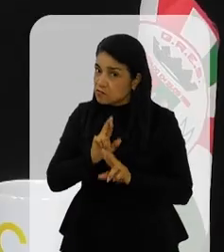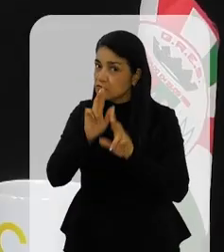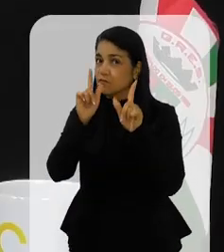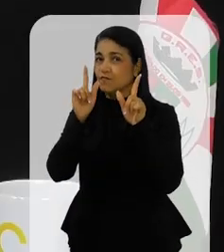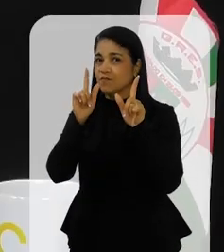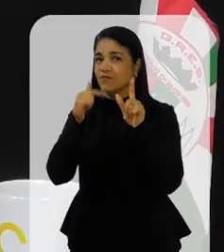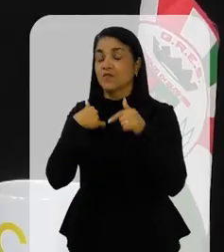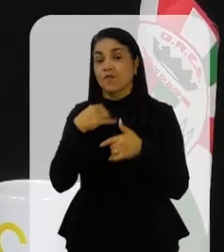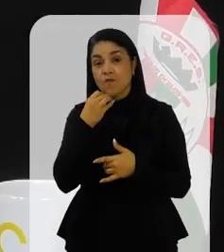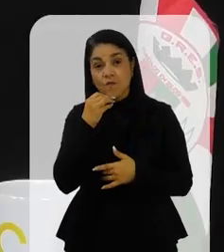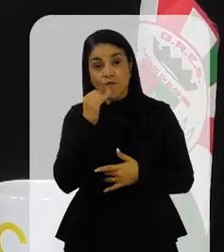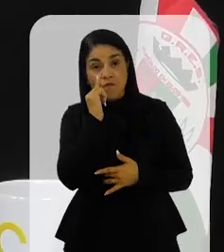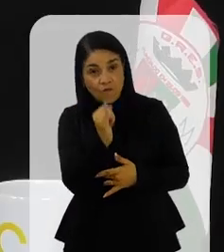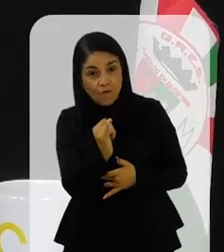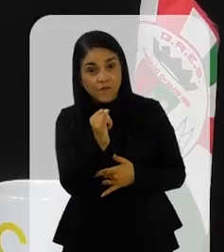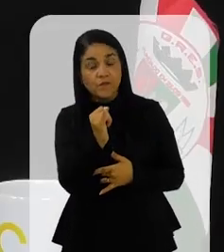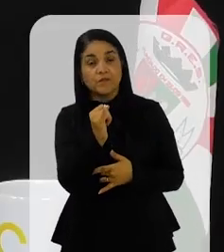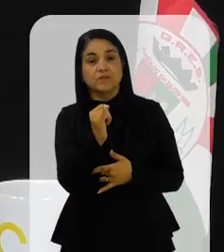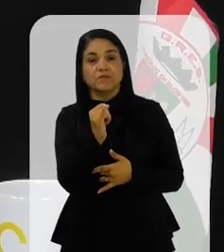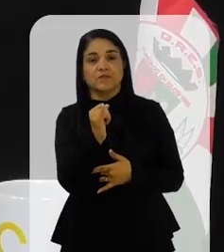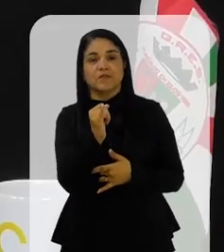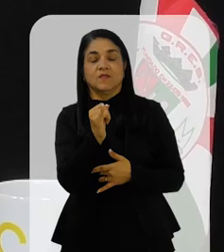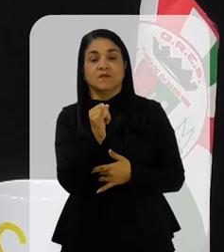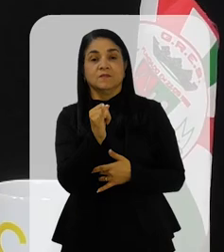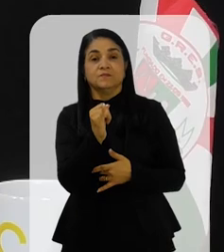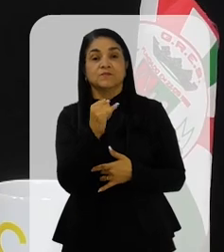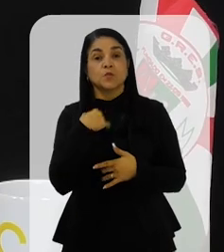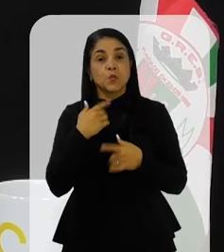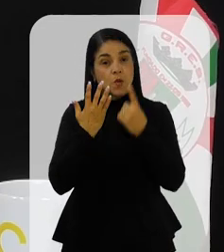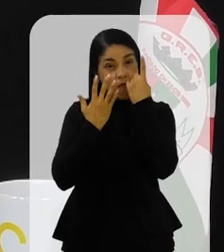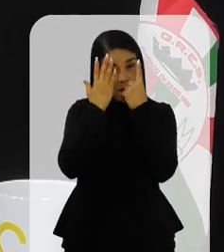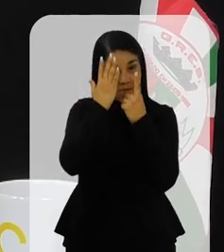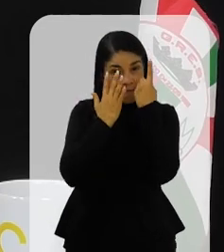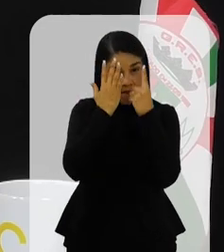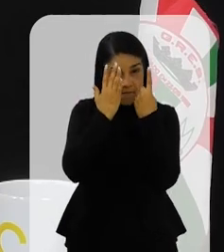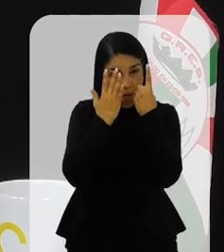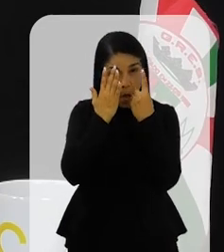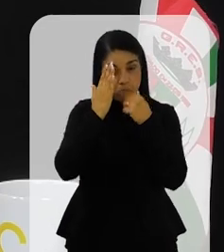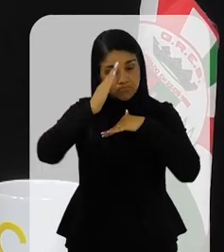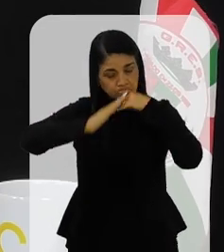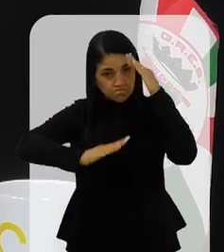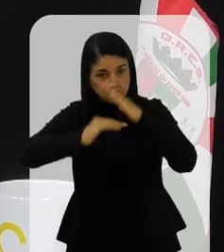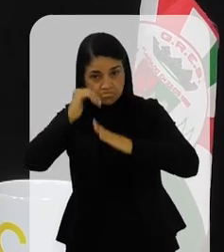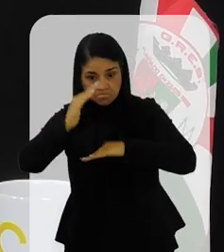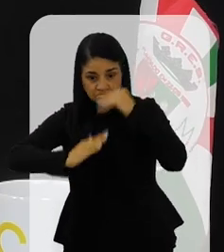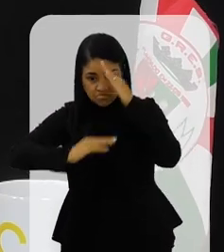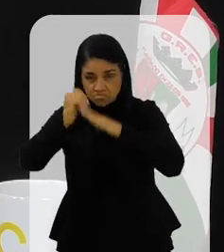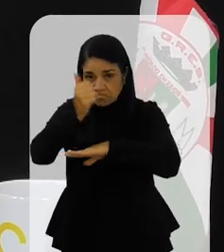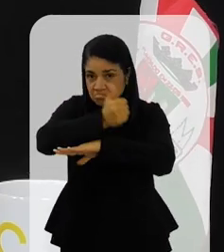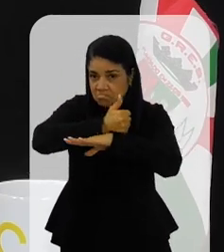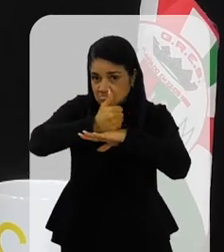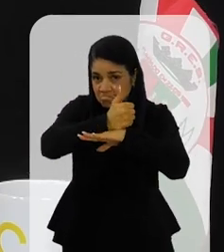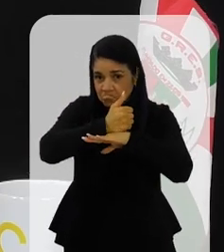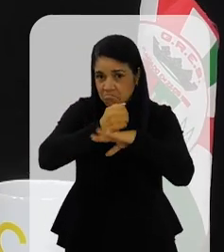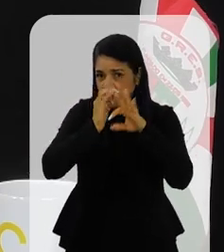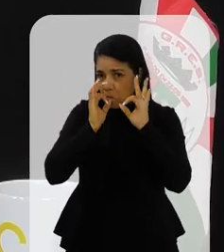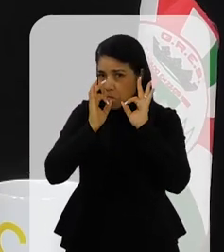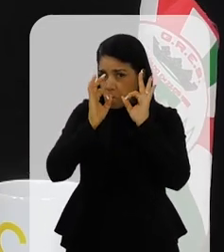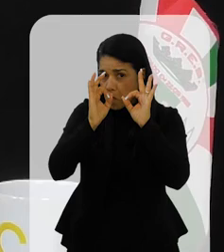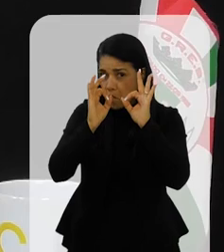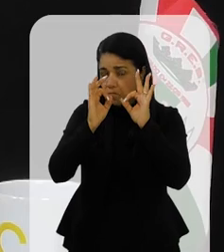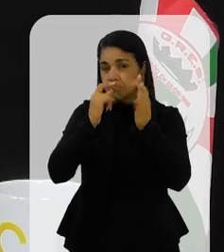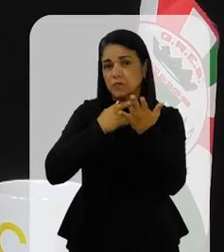Eu costumo dizer, se me permite, né, o carnaval ele se profissionalizou de uma tal forma que eu tenho